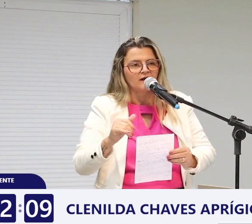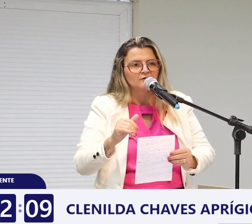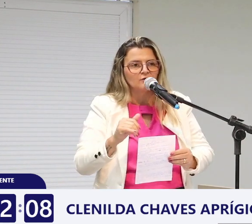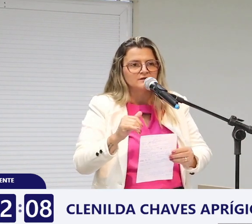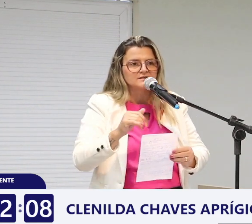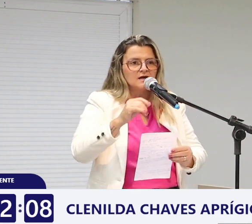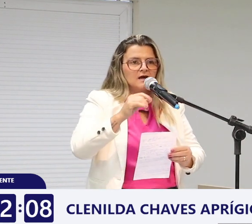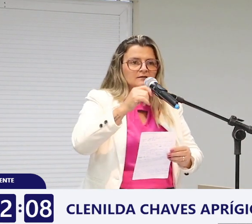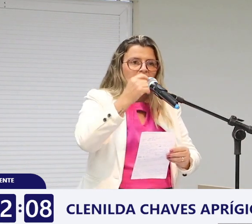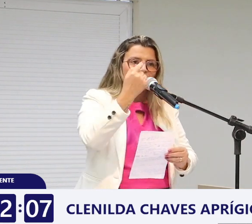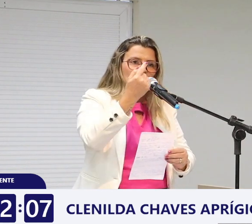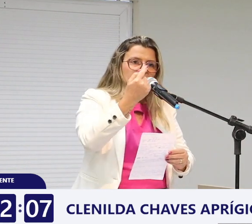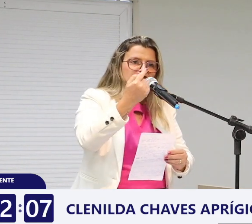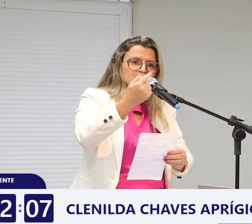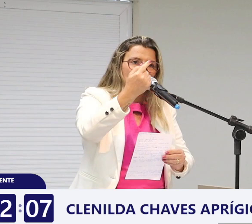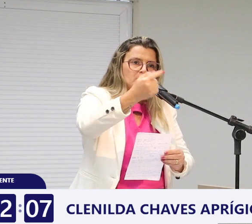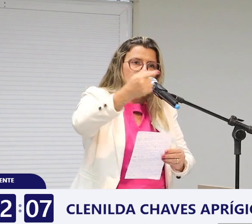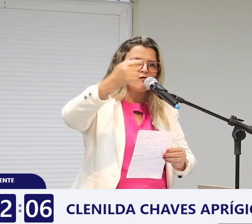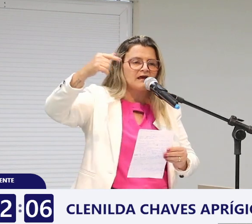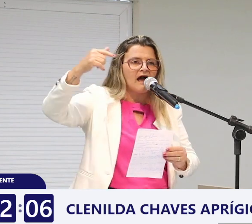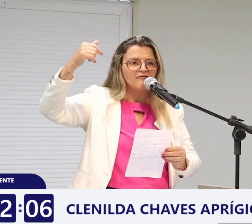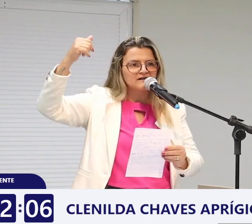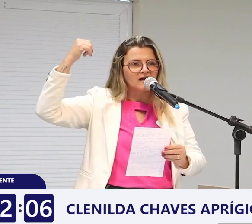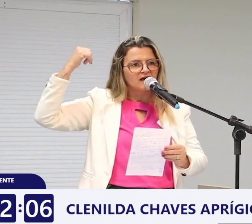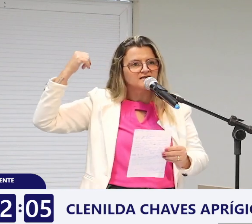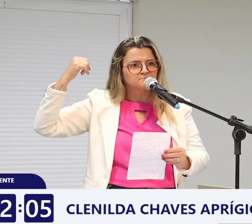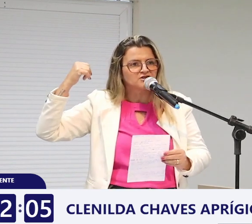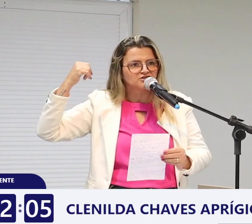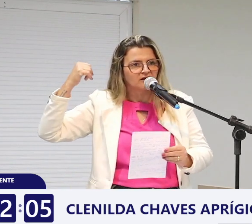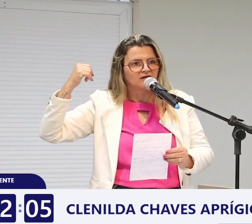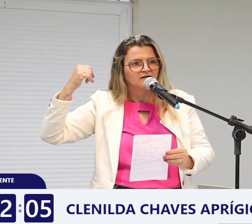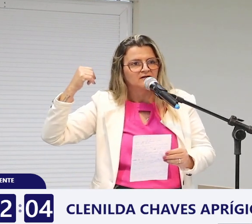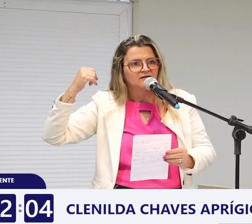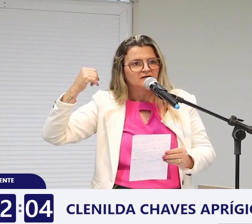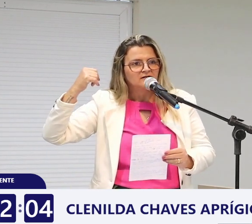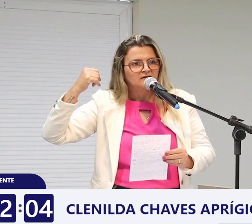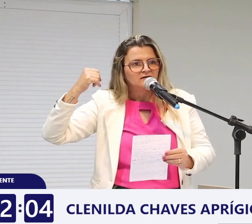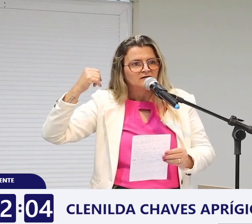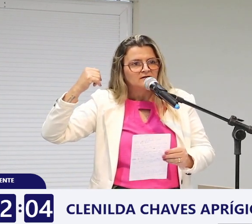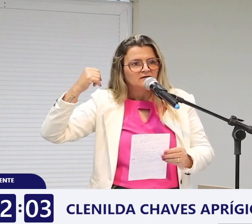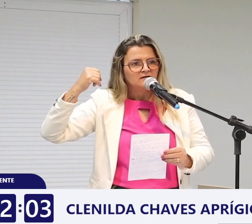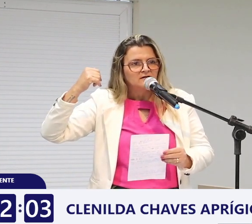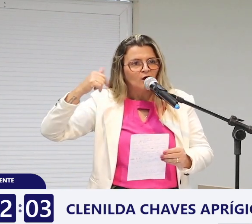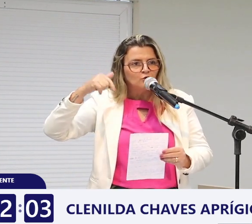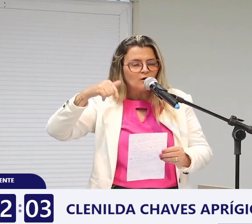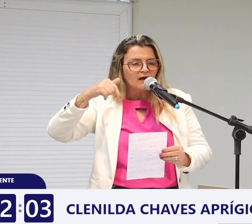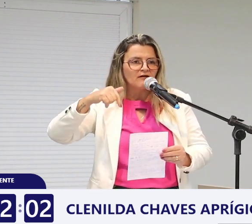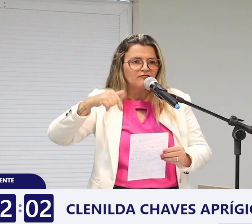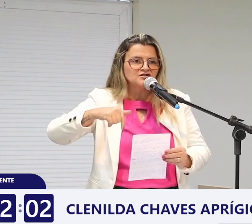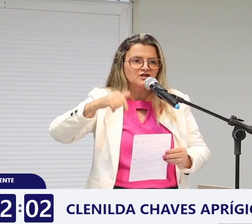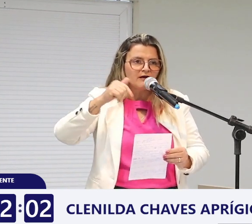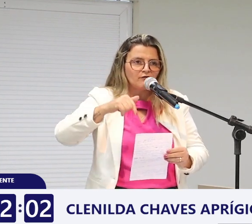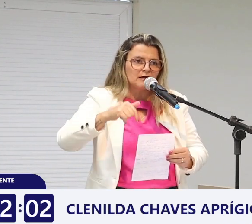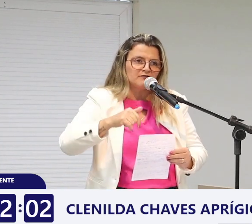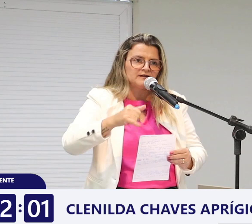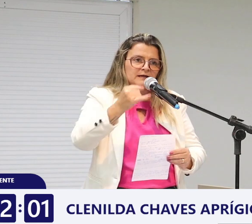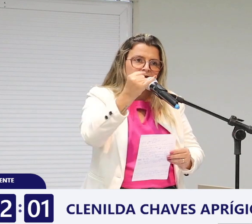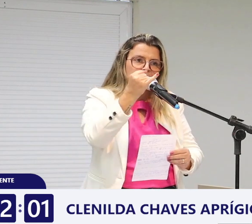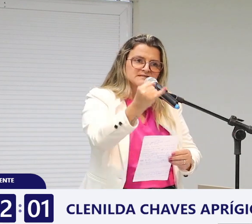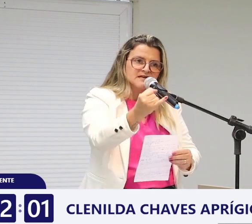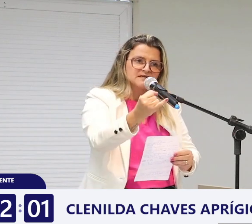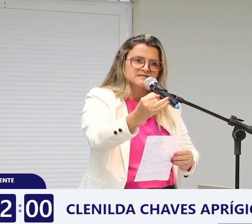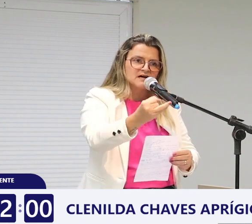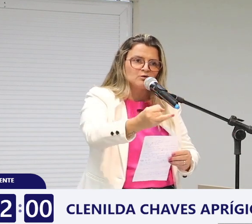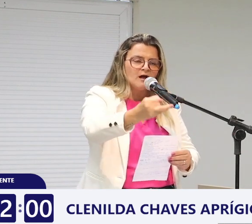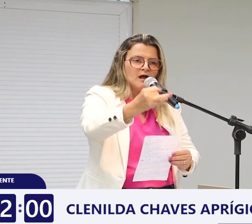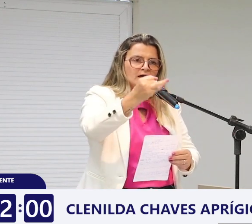câmara de vereadores tem o poder de proibir alguém que vai fazer aquelas besteiras que eu nunca defendi nem Vou defender